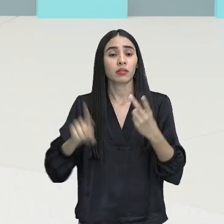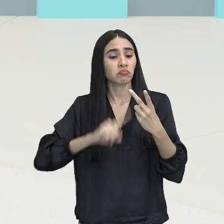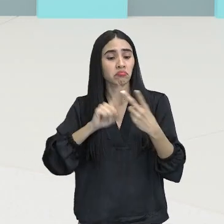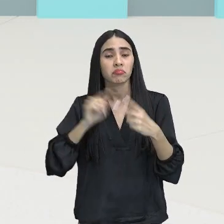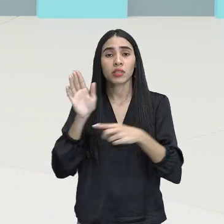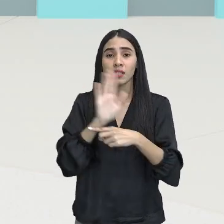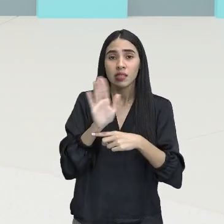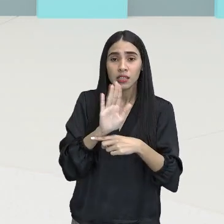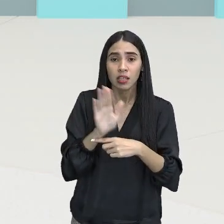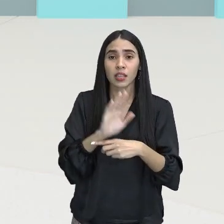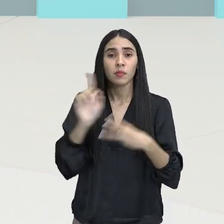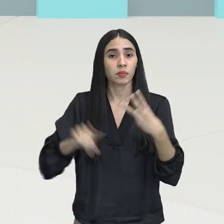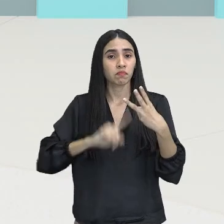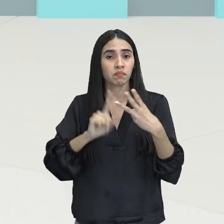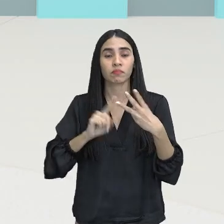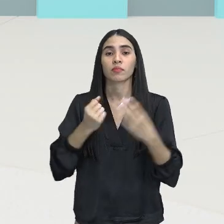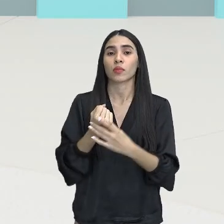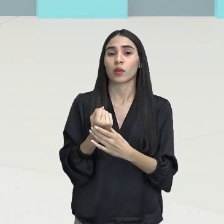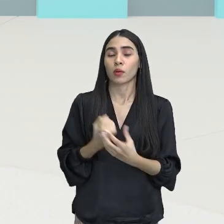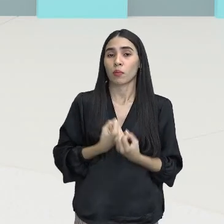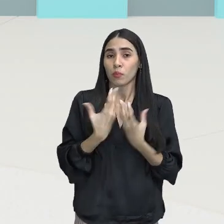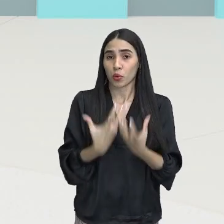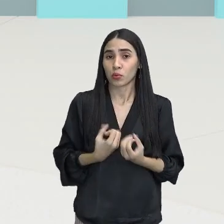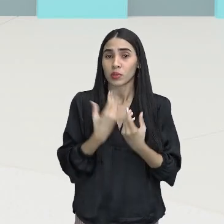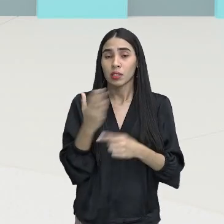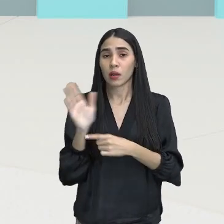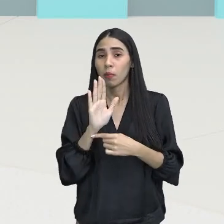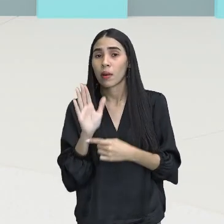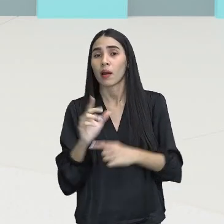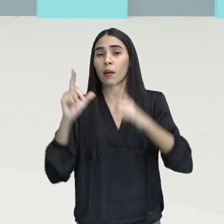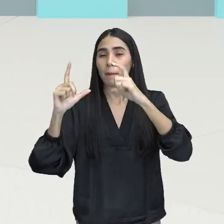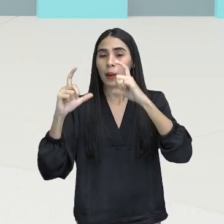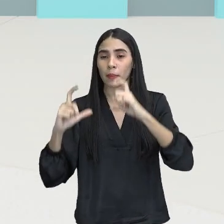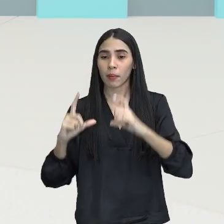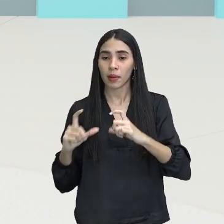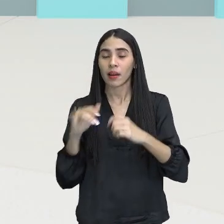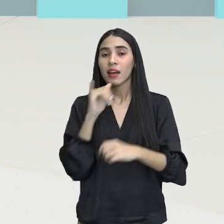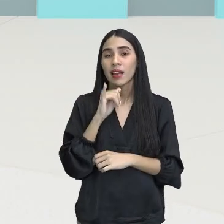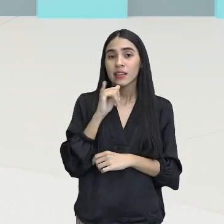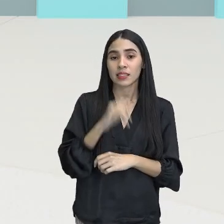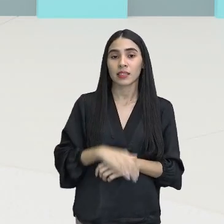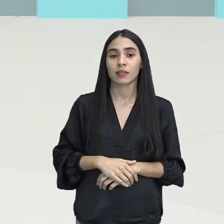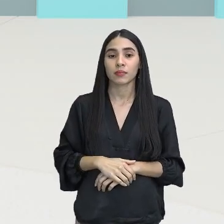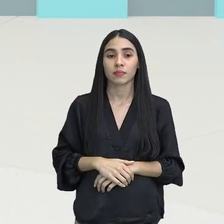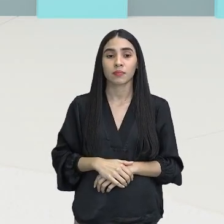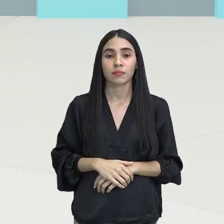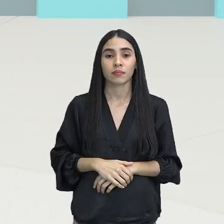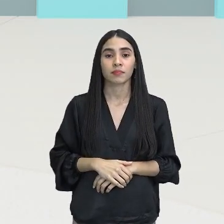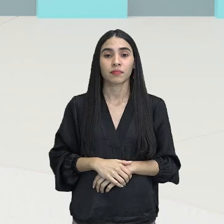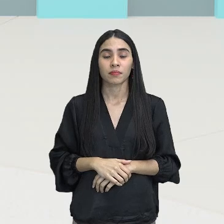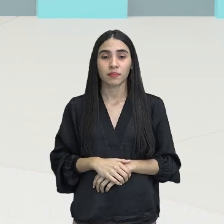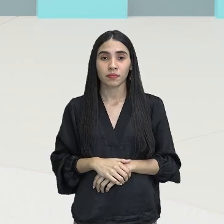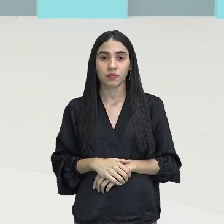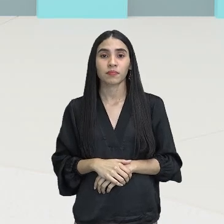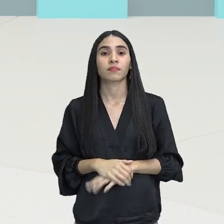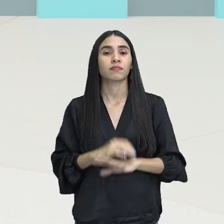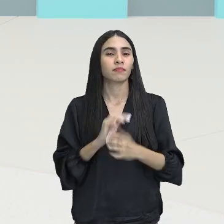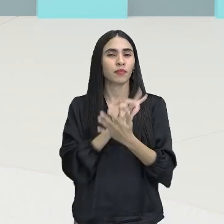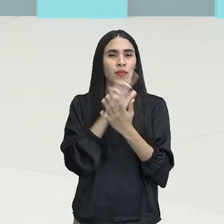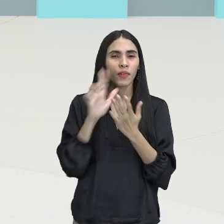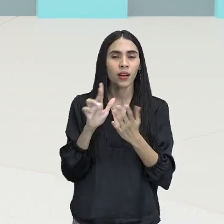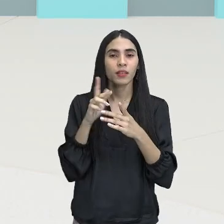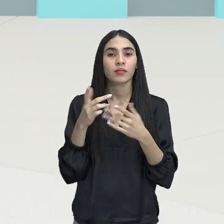cinema, falamos da questão de produção cinematográfica, de fotografia, temos, por exemplo, o Drense Jesus. Então,